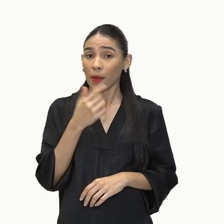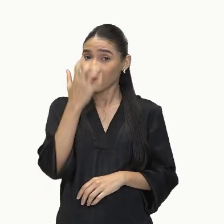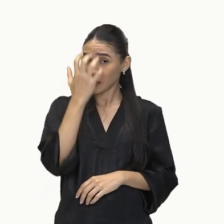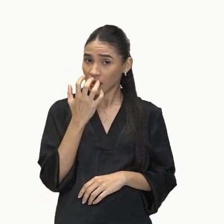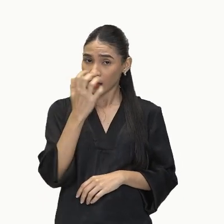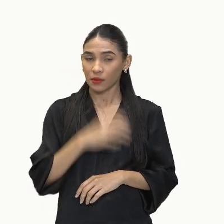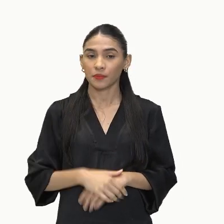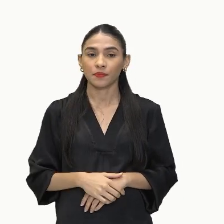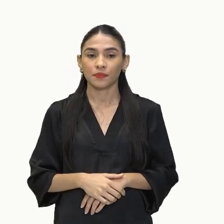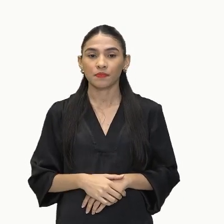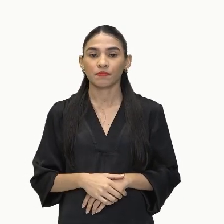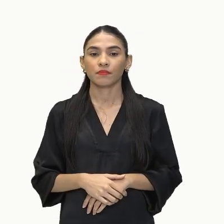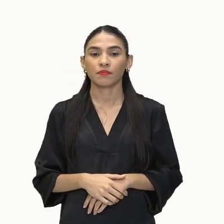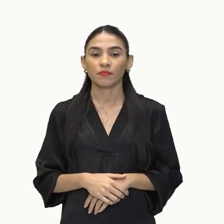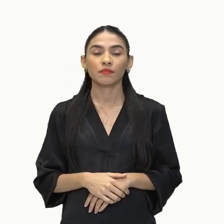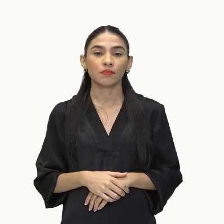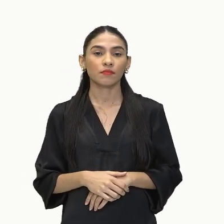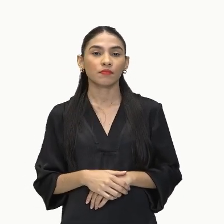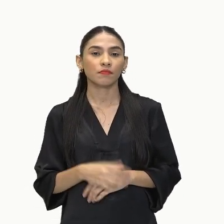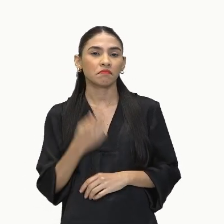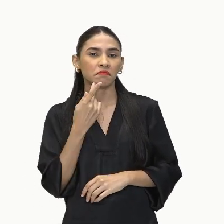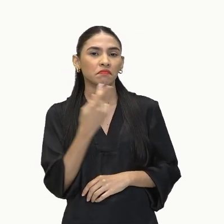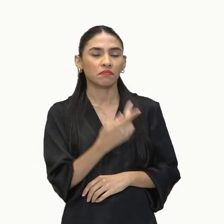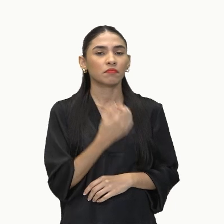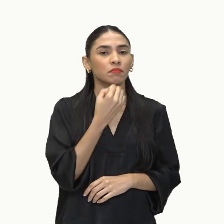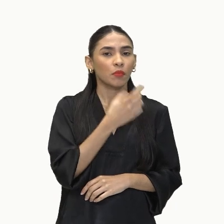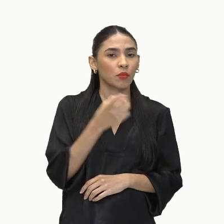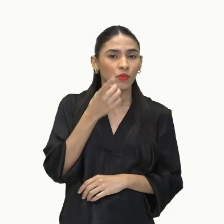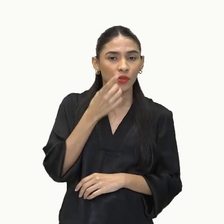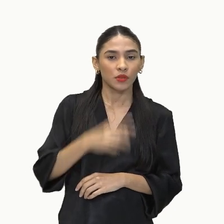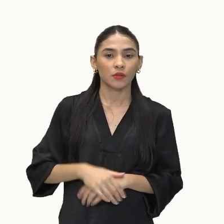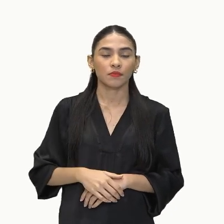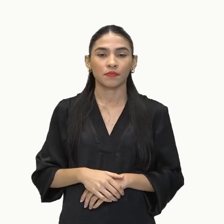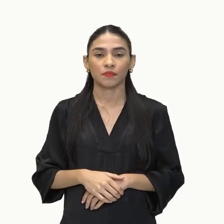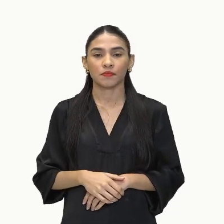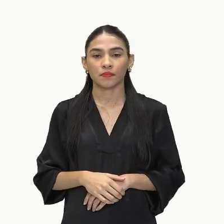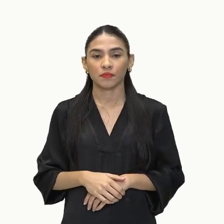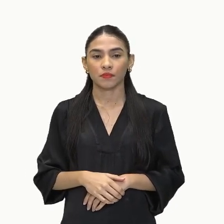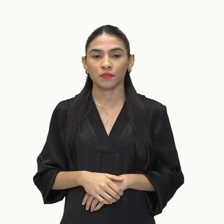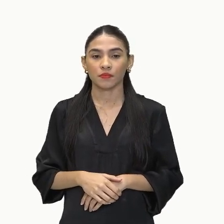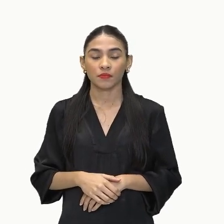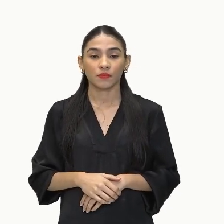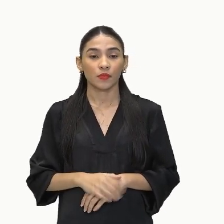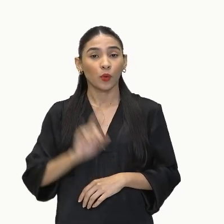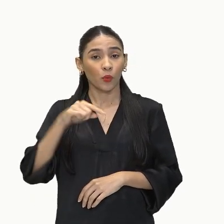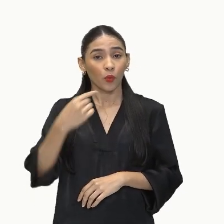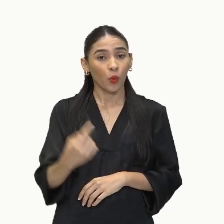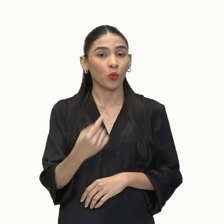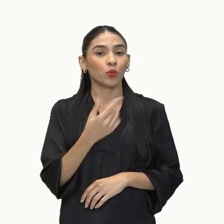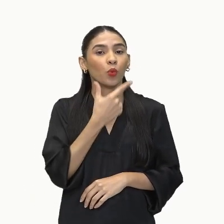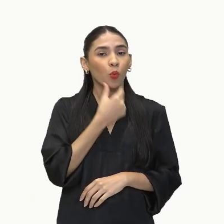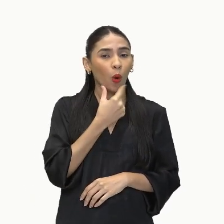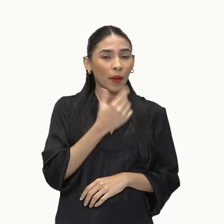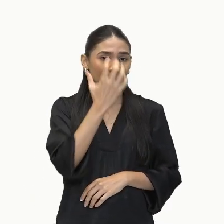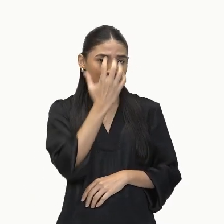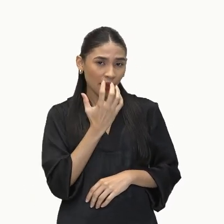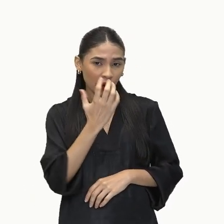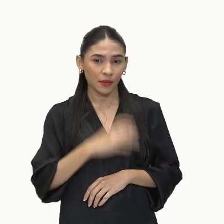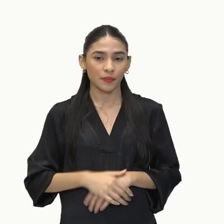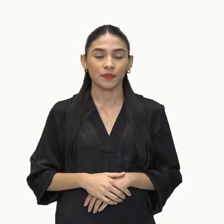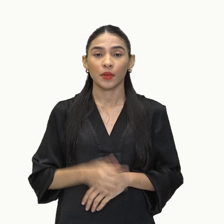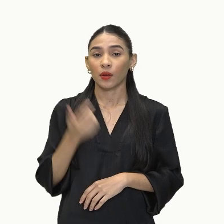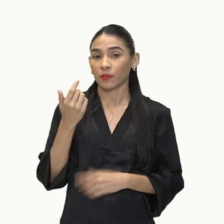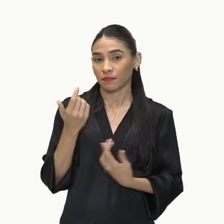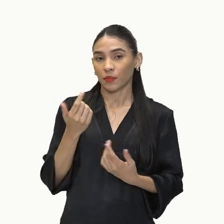ok? Entrou e disse, bom dia, uma saudação. Aí o outro homem sério, mais